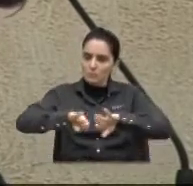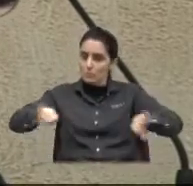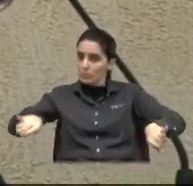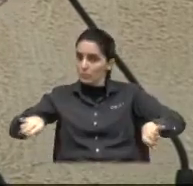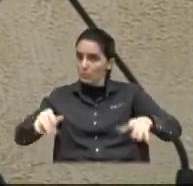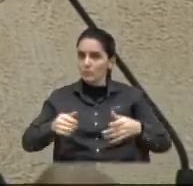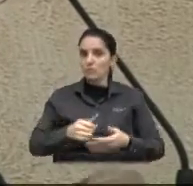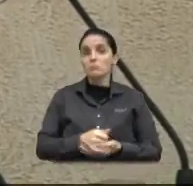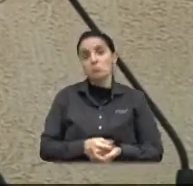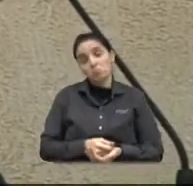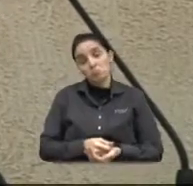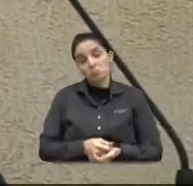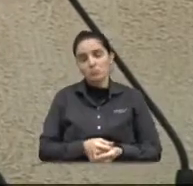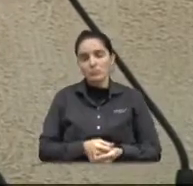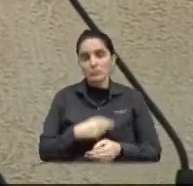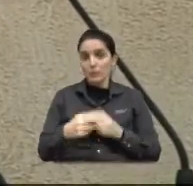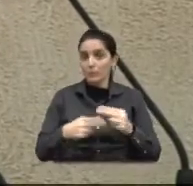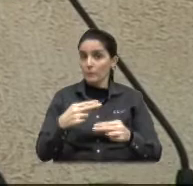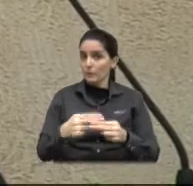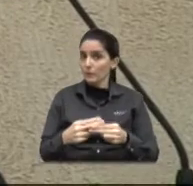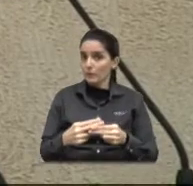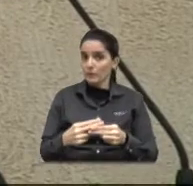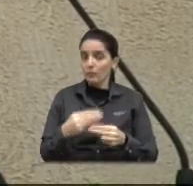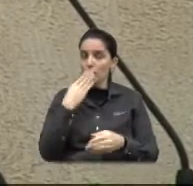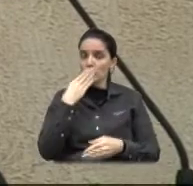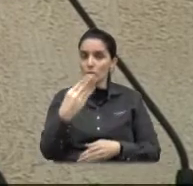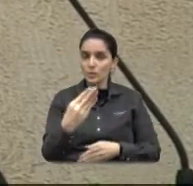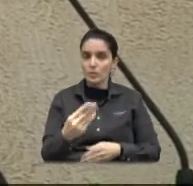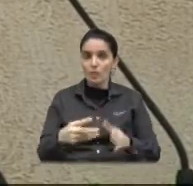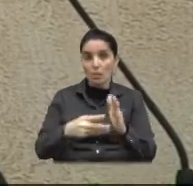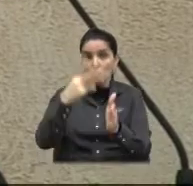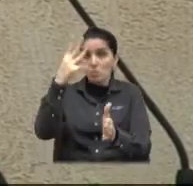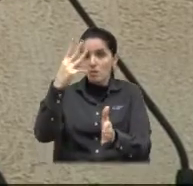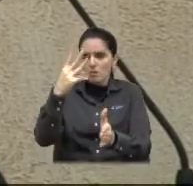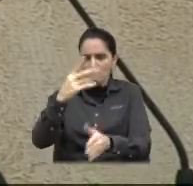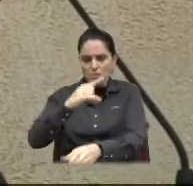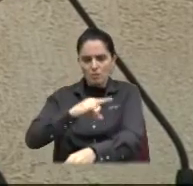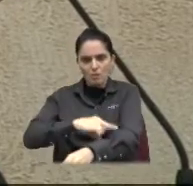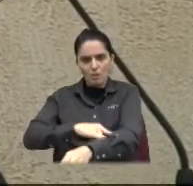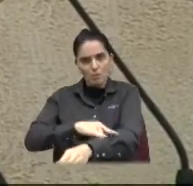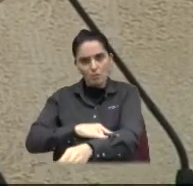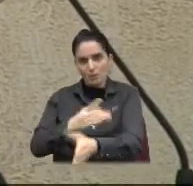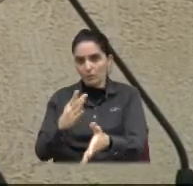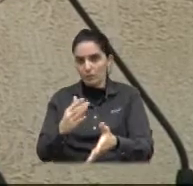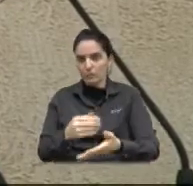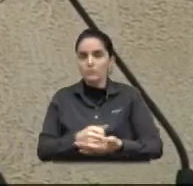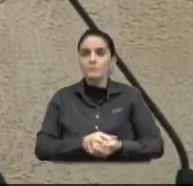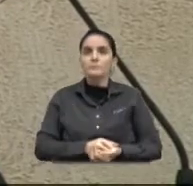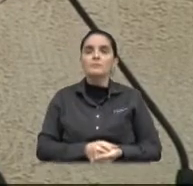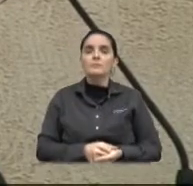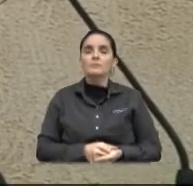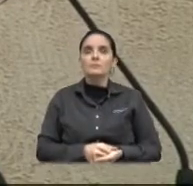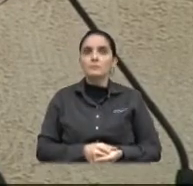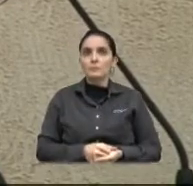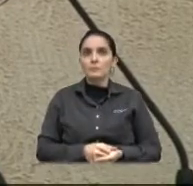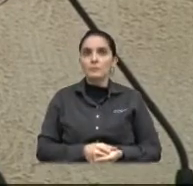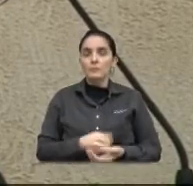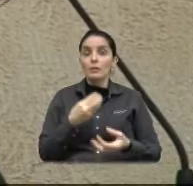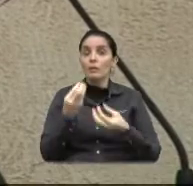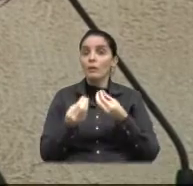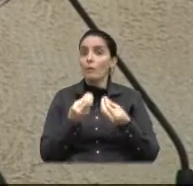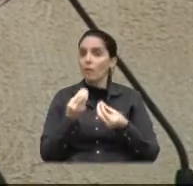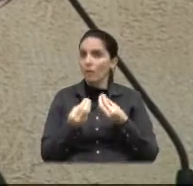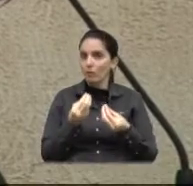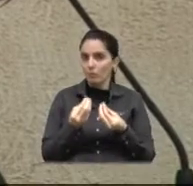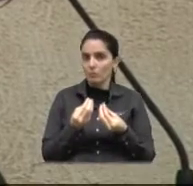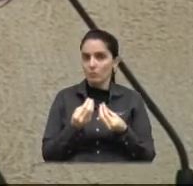vai ter que então exigiu o terceiro banheiro aí eu diga diga o seguinte como é que